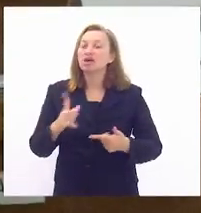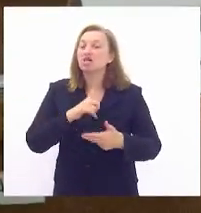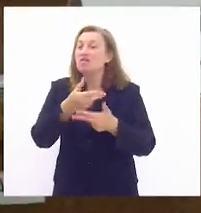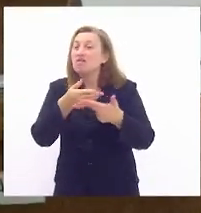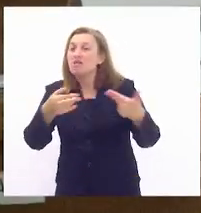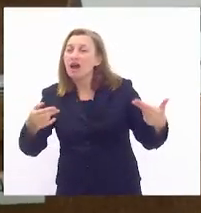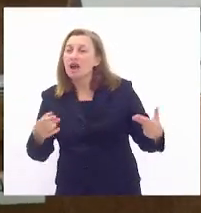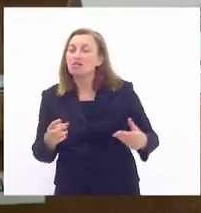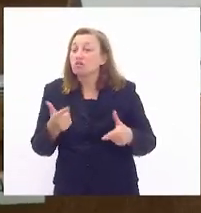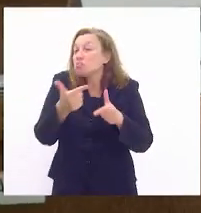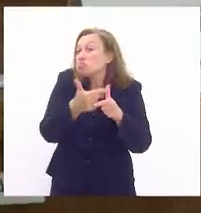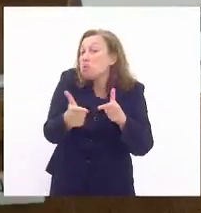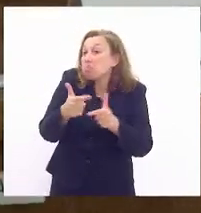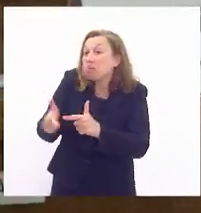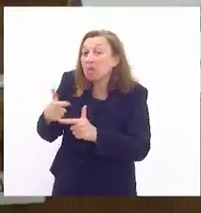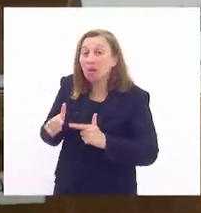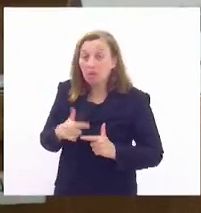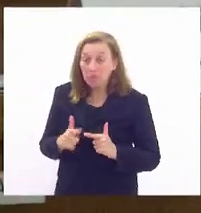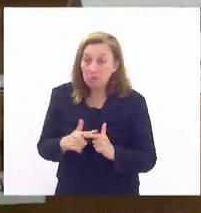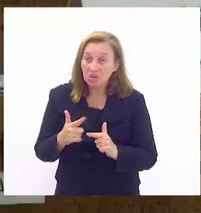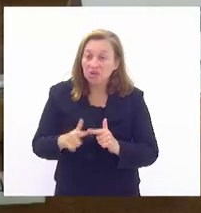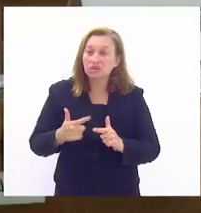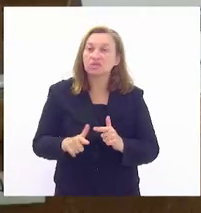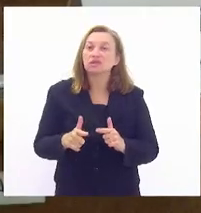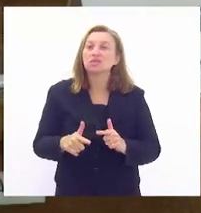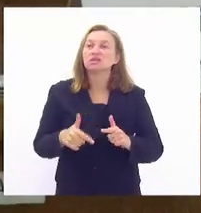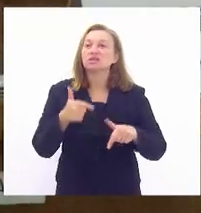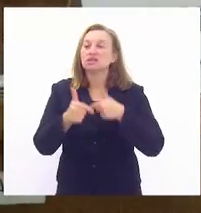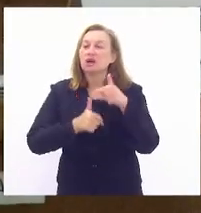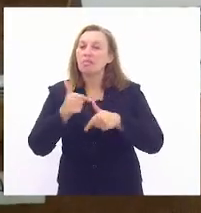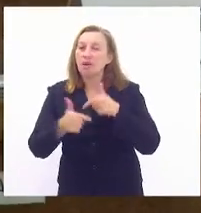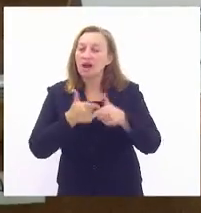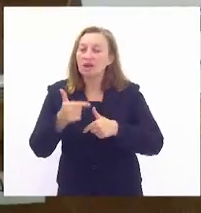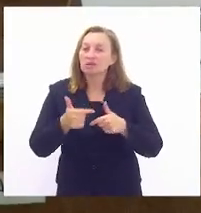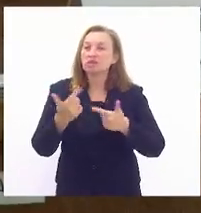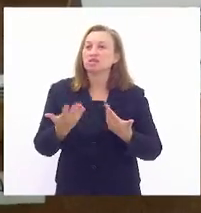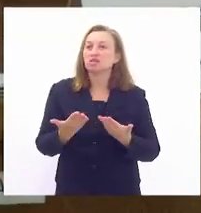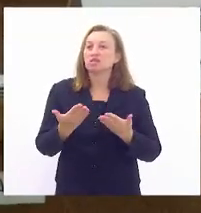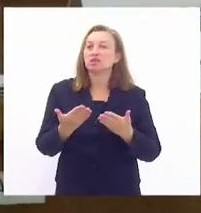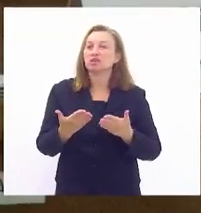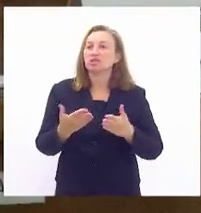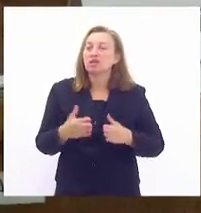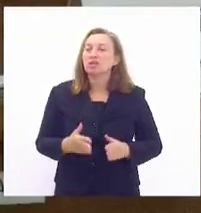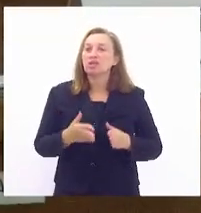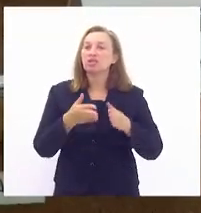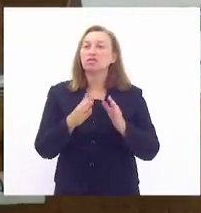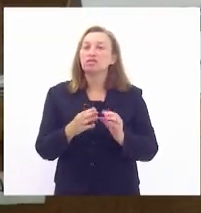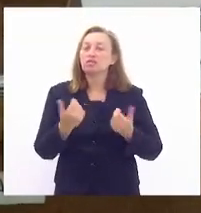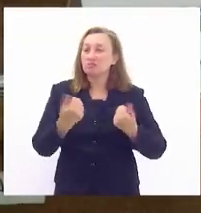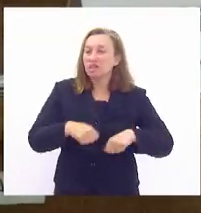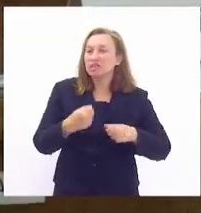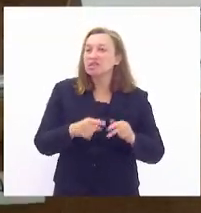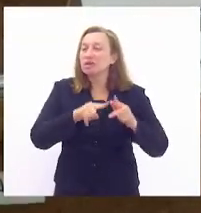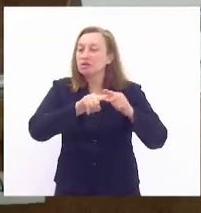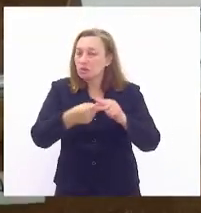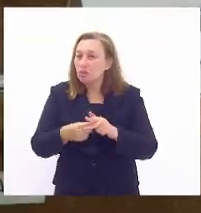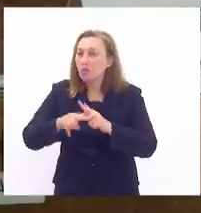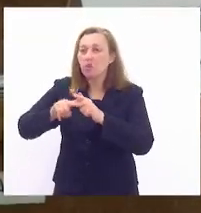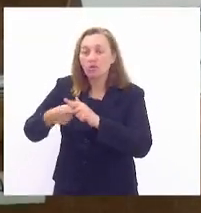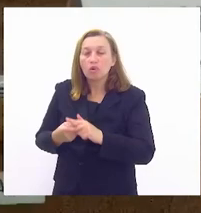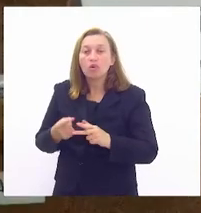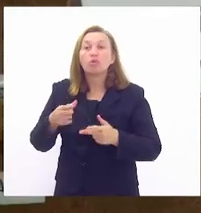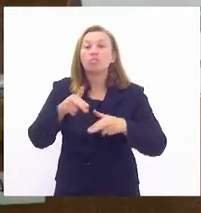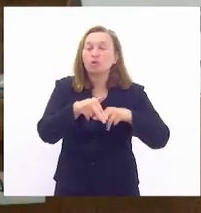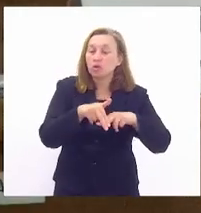questões, de problemas, inclusive operacionais, né, que se refletem na AF, que precisam ser corrigidos, e por